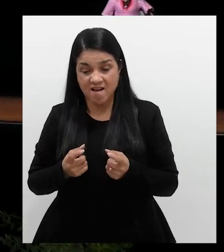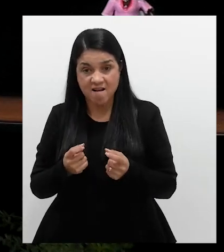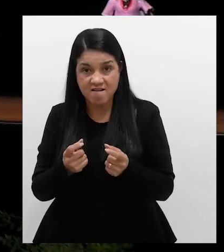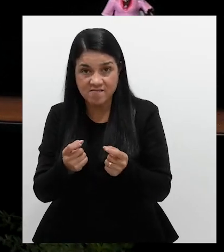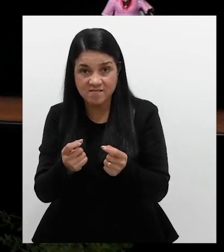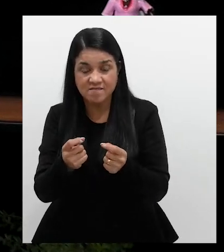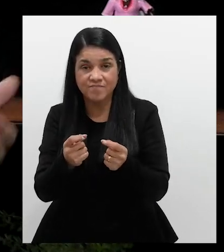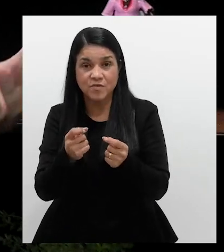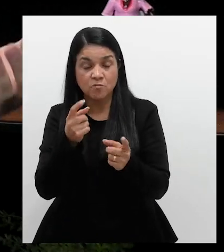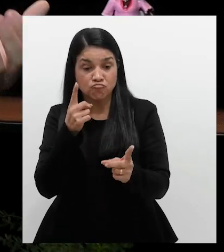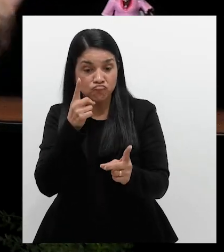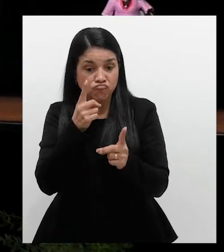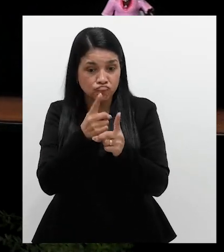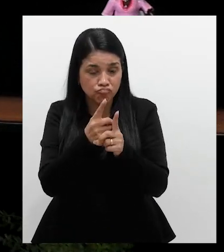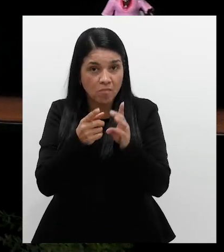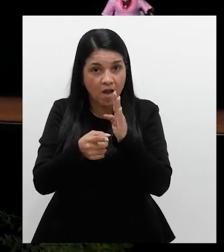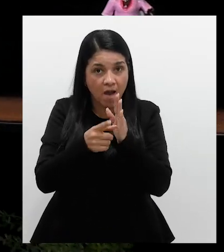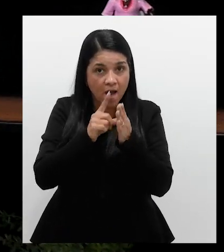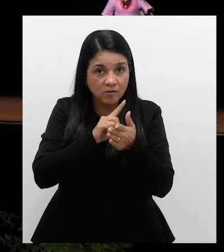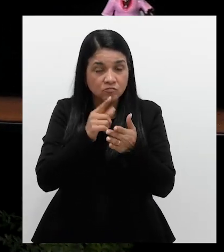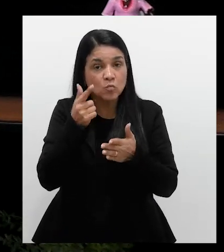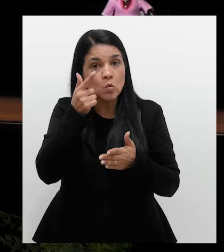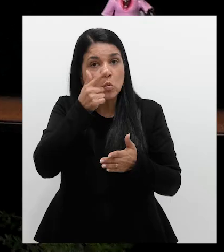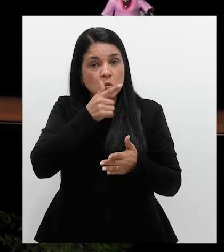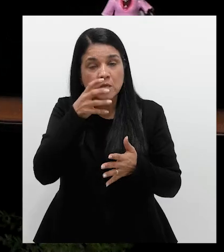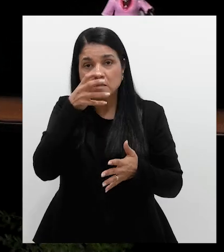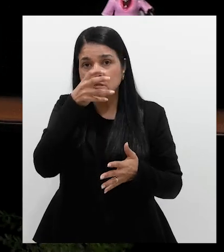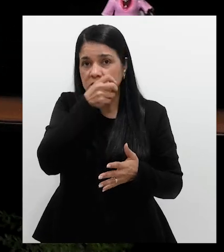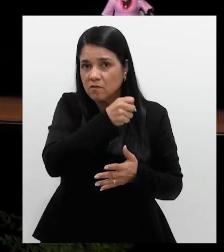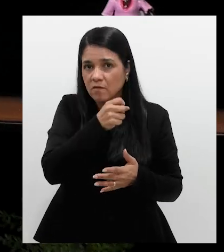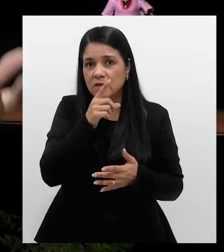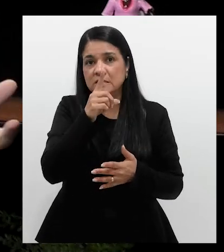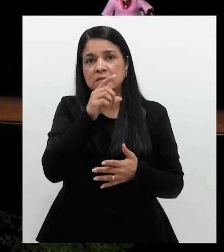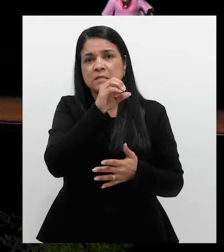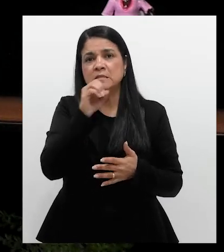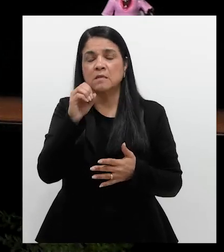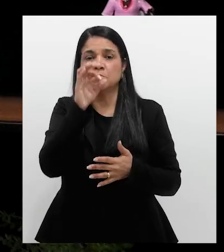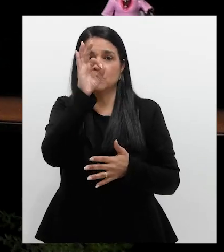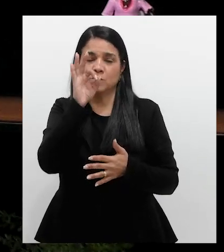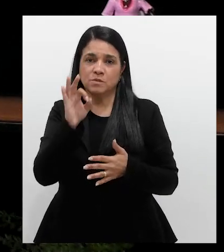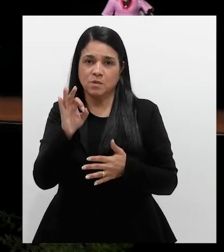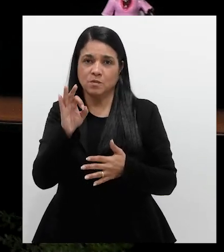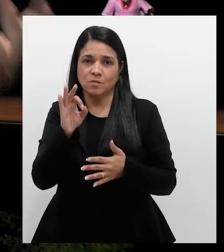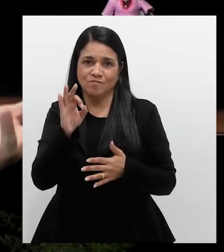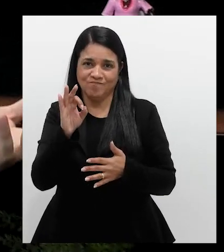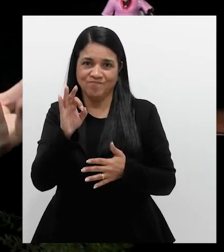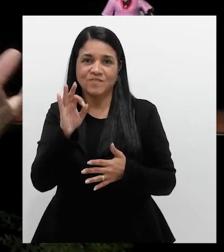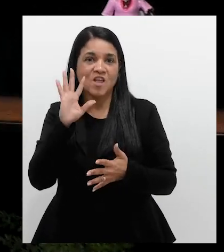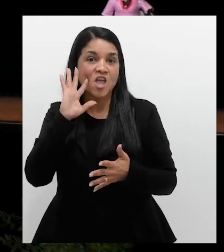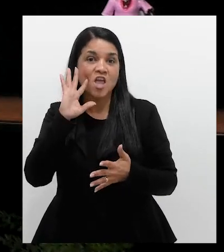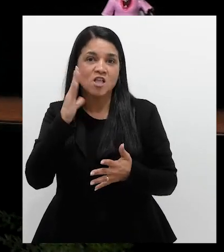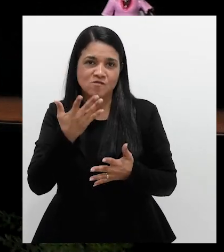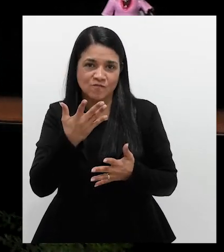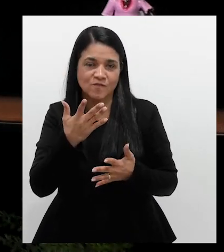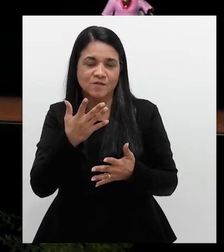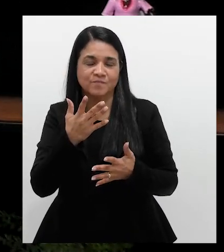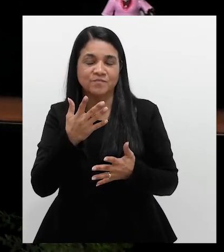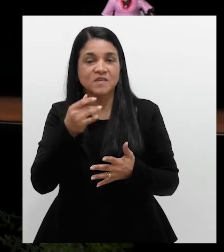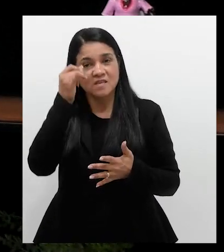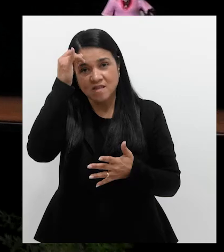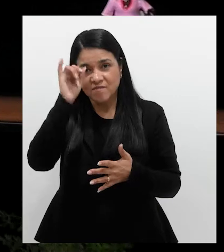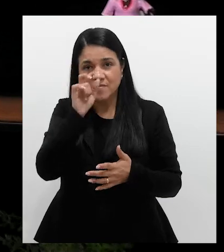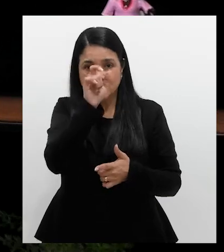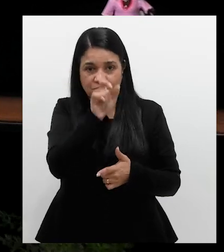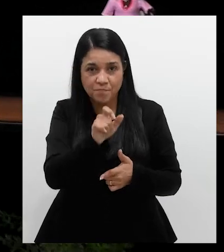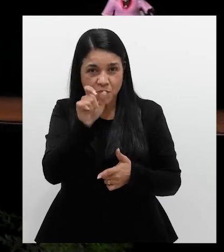cancerígenas que, num diagnóstico precoce, você consegue salvar 100% aquela situação, resolver aquela situação e evitar que essa